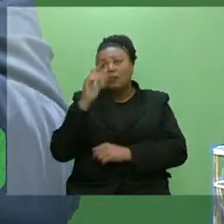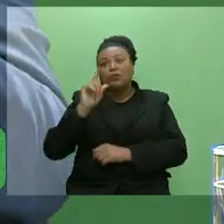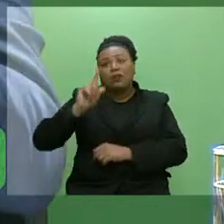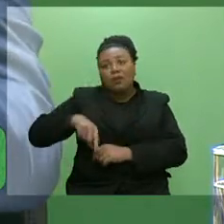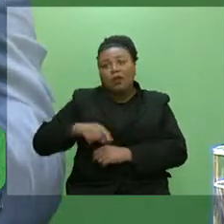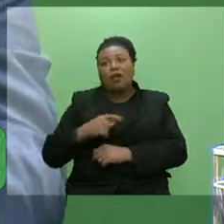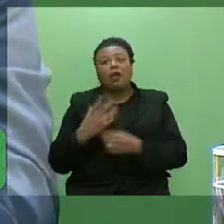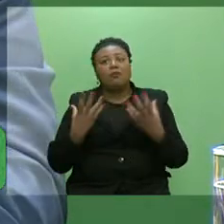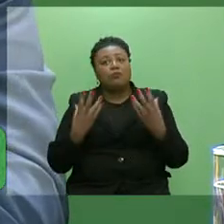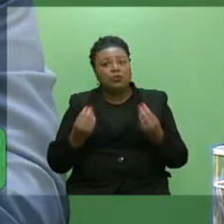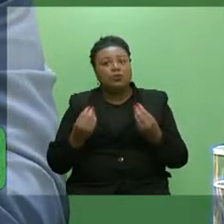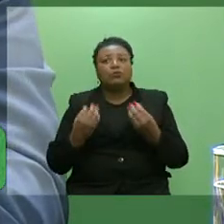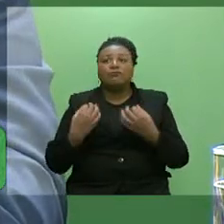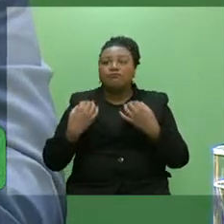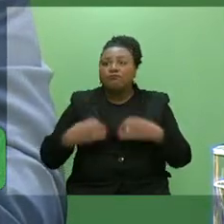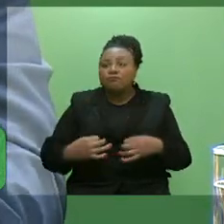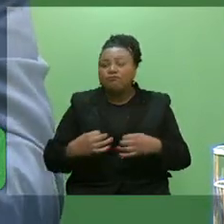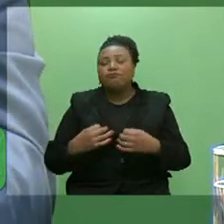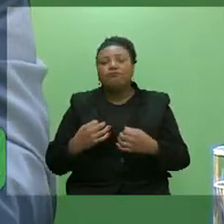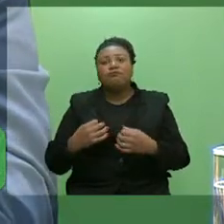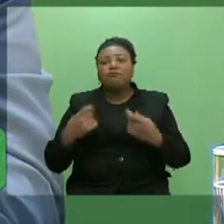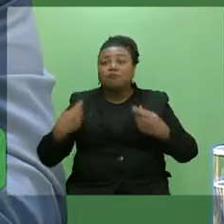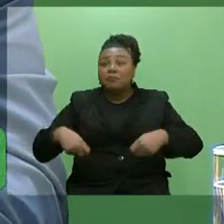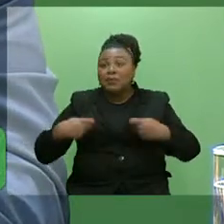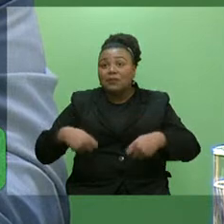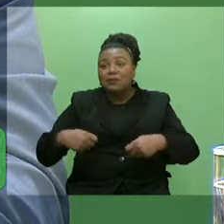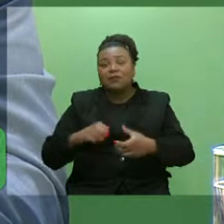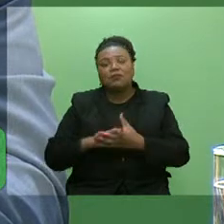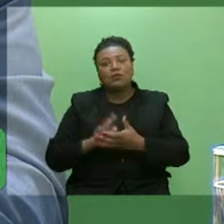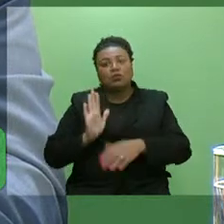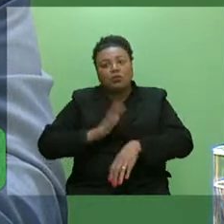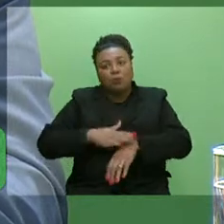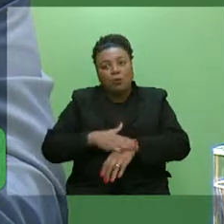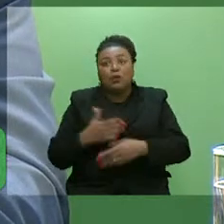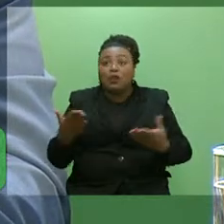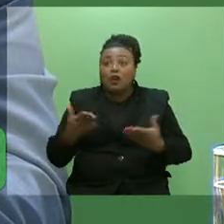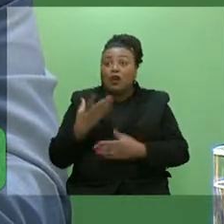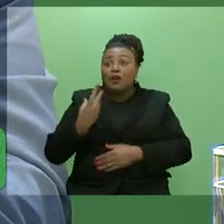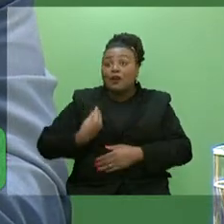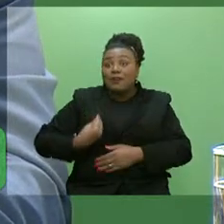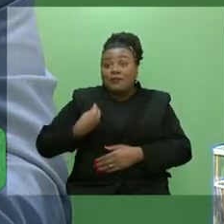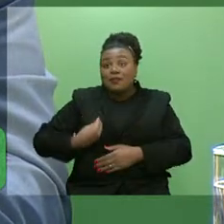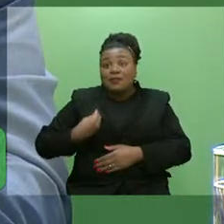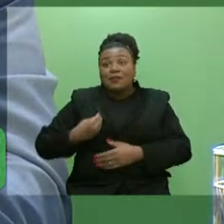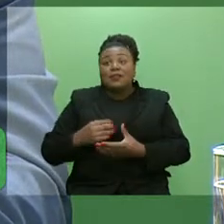seja extremamente conveniente, tempestiva e necessária neste momento que vivemos